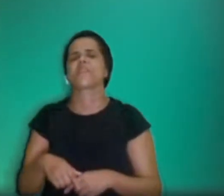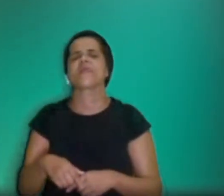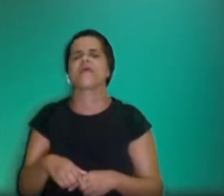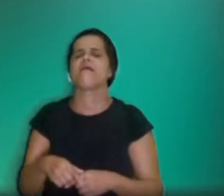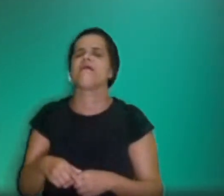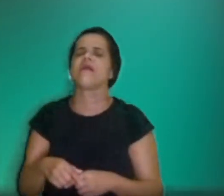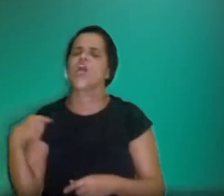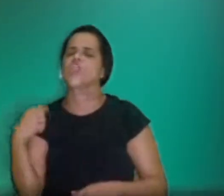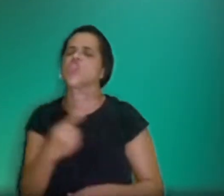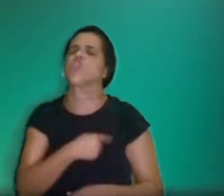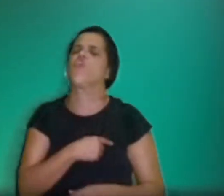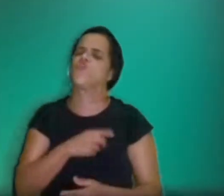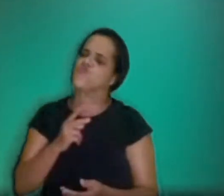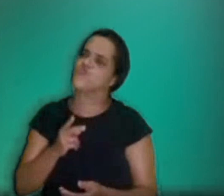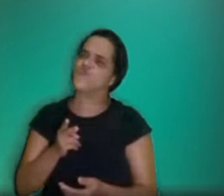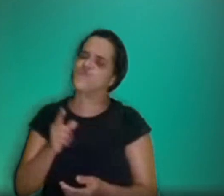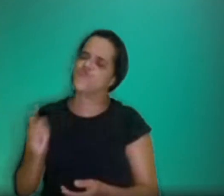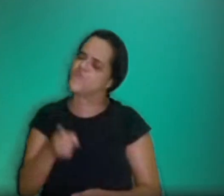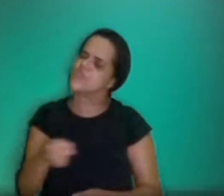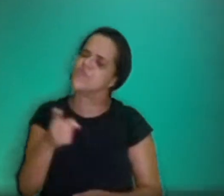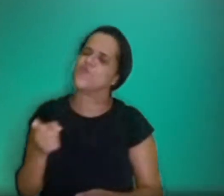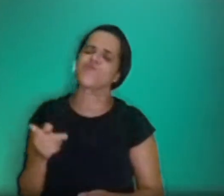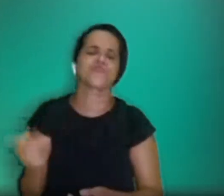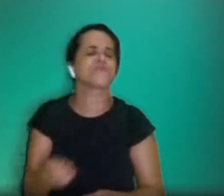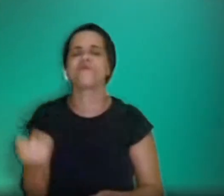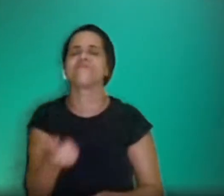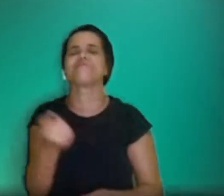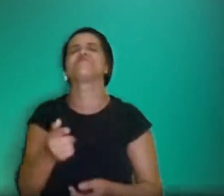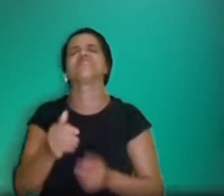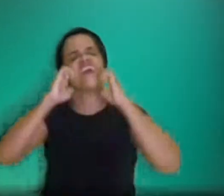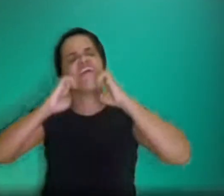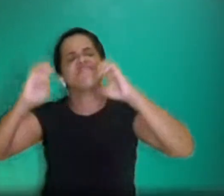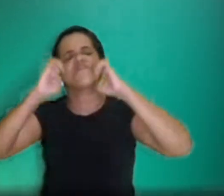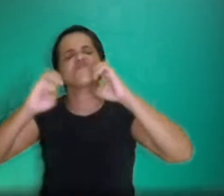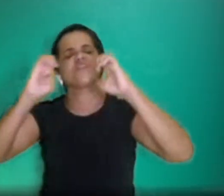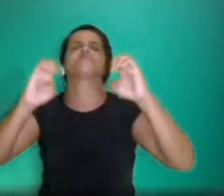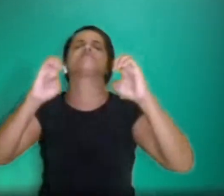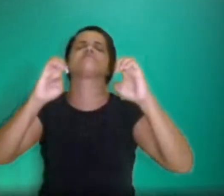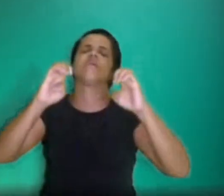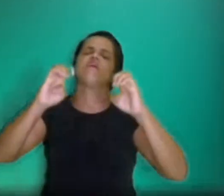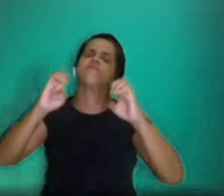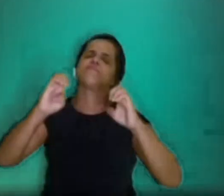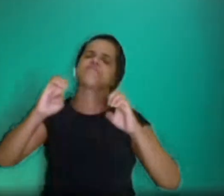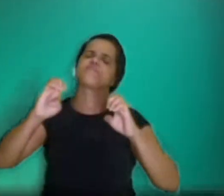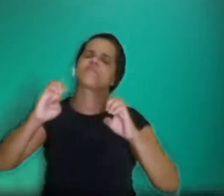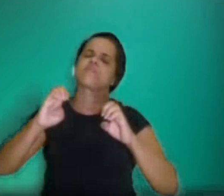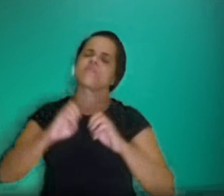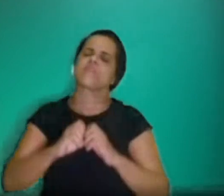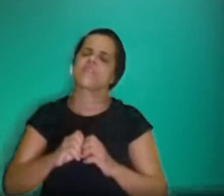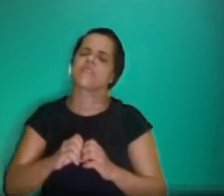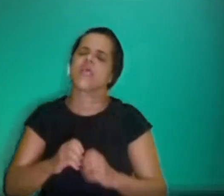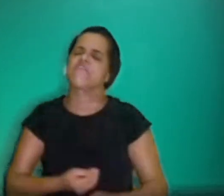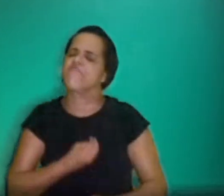e no mundo, Senhor. Seja nesse momento, Pai, para que Tua palavra, Teu trabalho jamais venha parar, ó Deus, mas